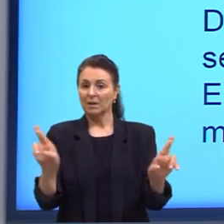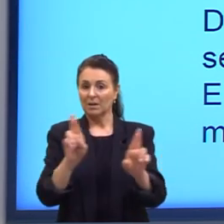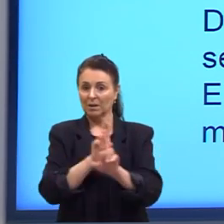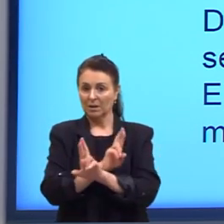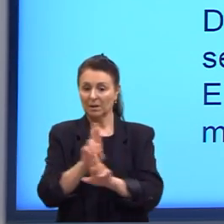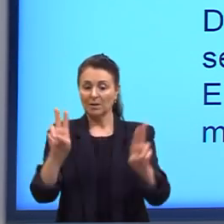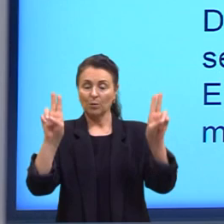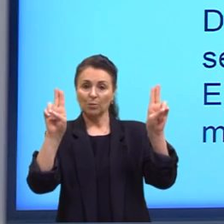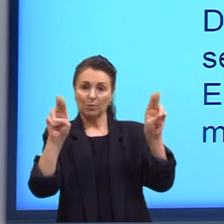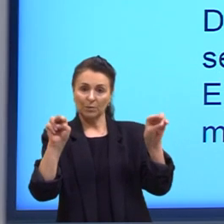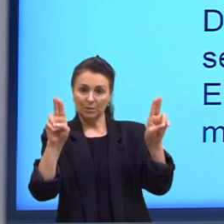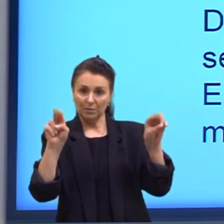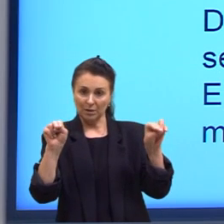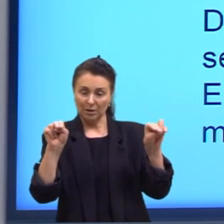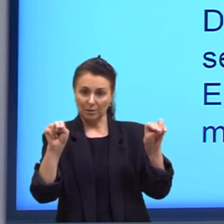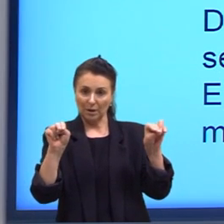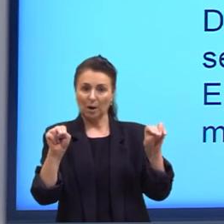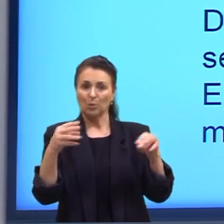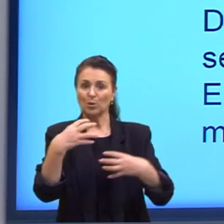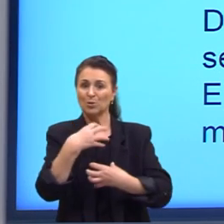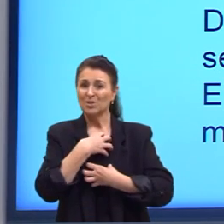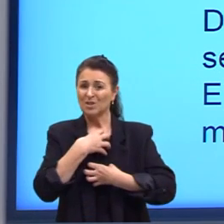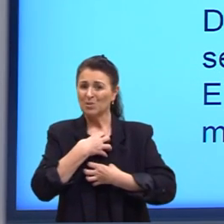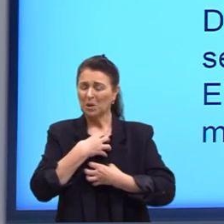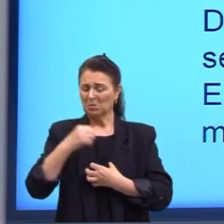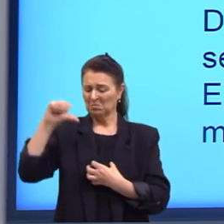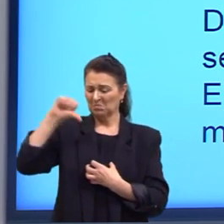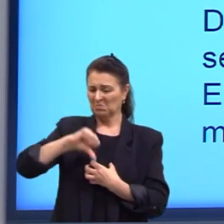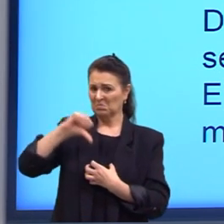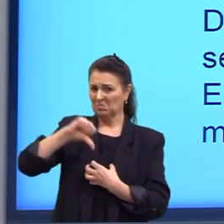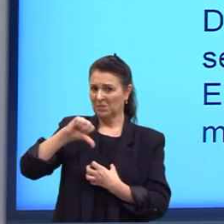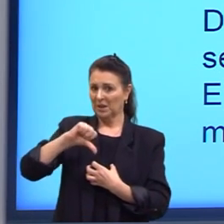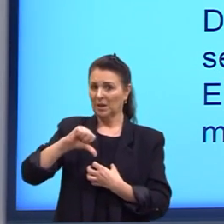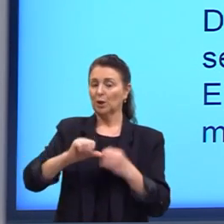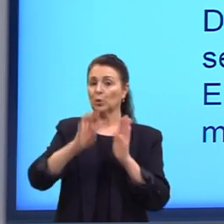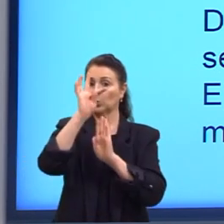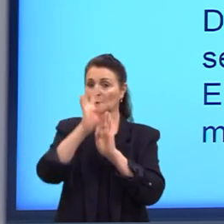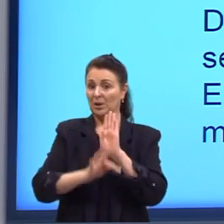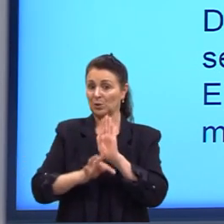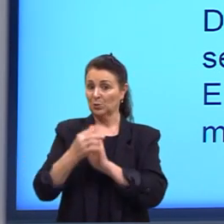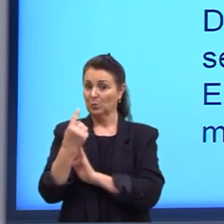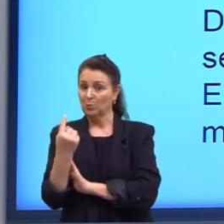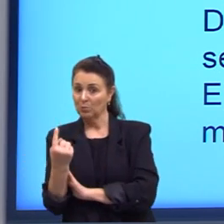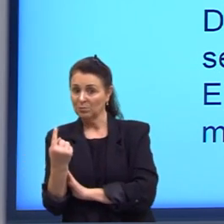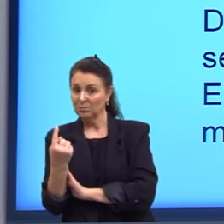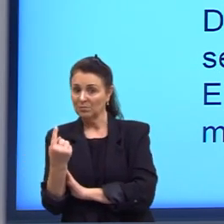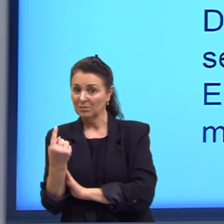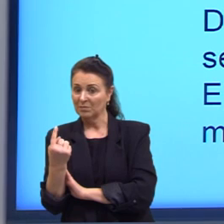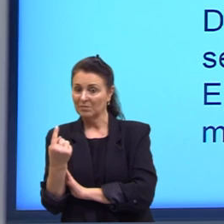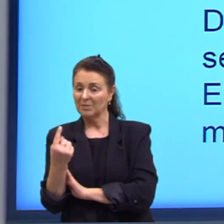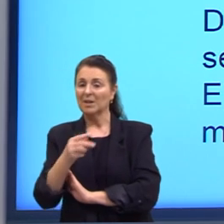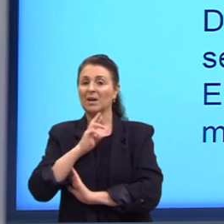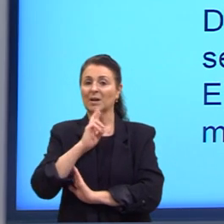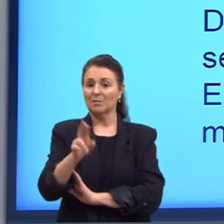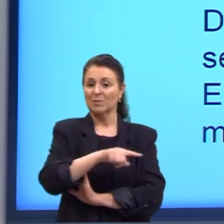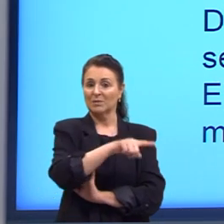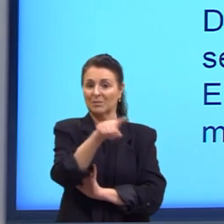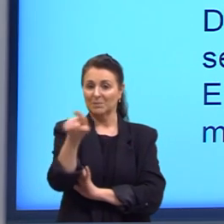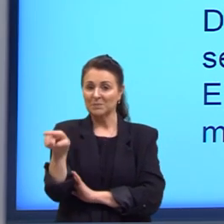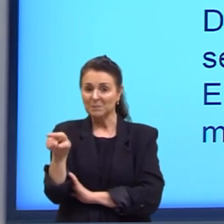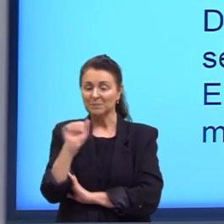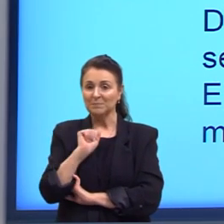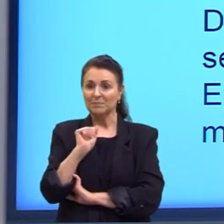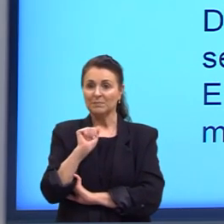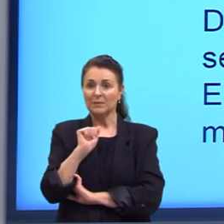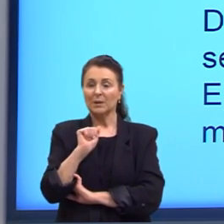temática com o nosso vira-latismo presente no texto 1 é e eu já vou dar a resposta para vocês